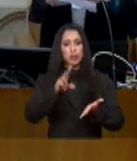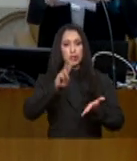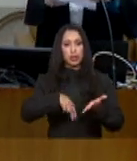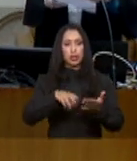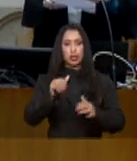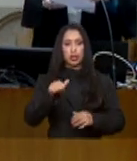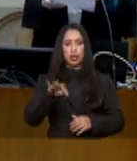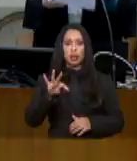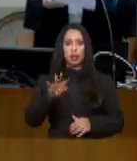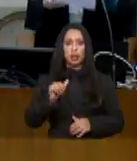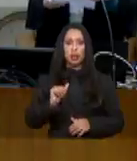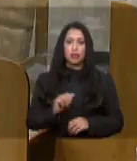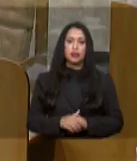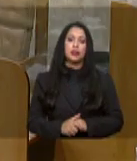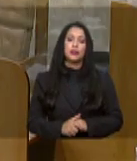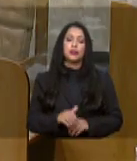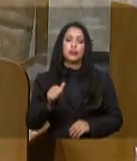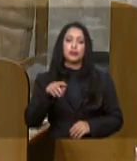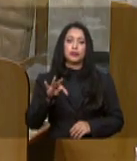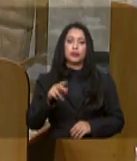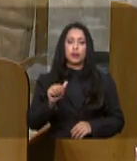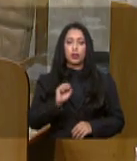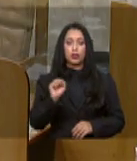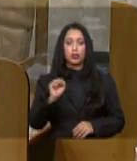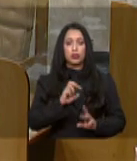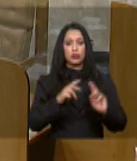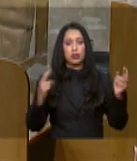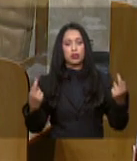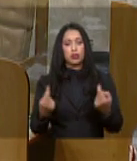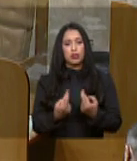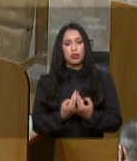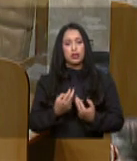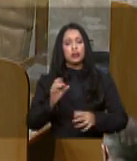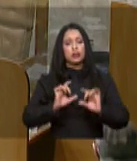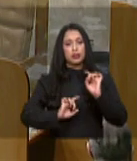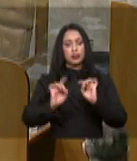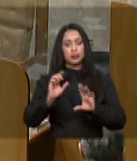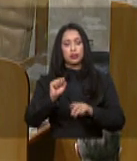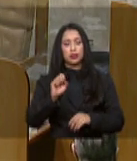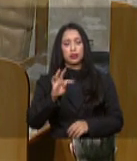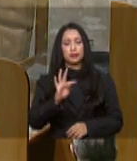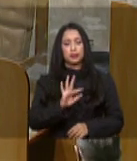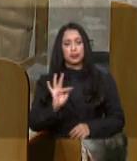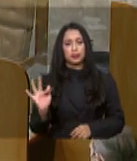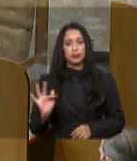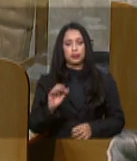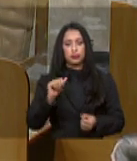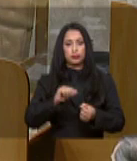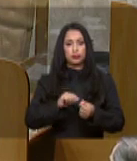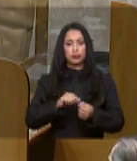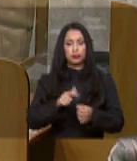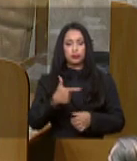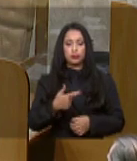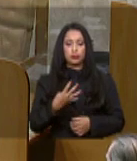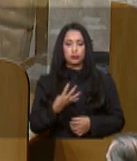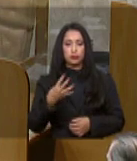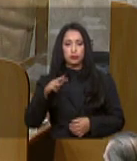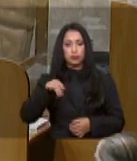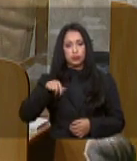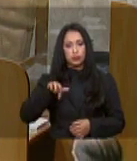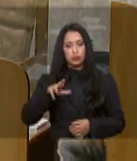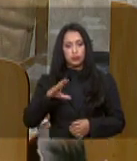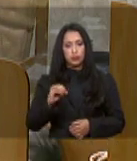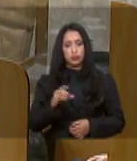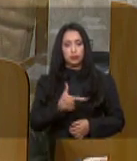ata da sessão anterior. Ata da 8ª Sessão Extraordinária do Plenário do Supremo Tribunal Federal, realizada em 24 de